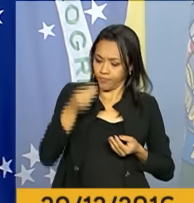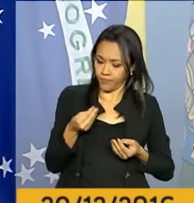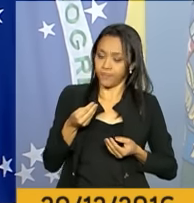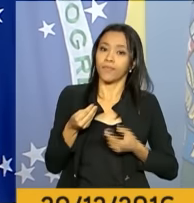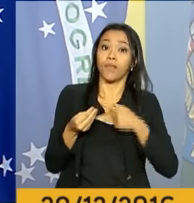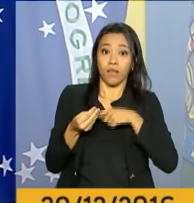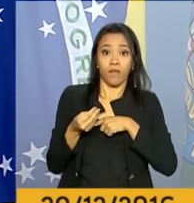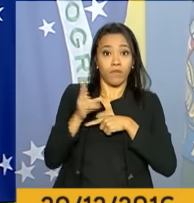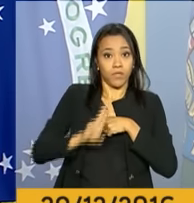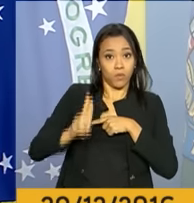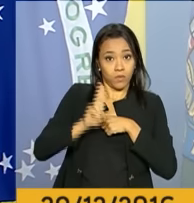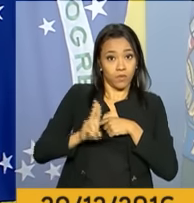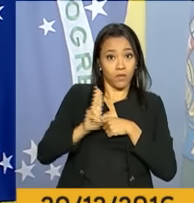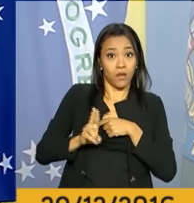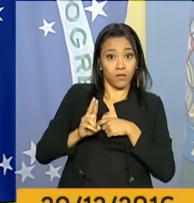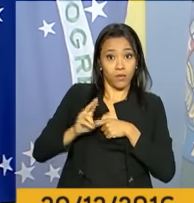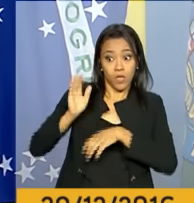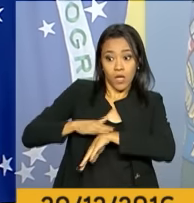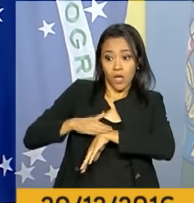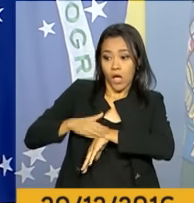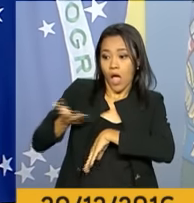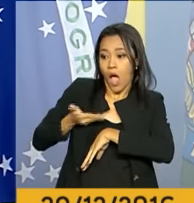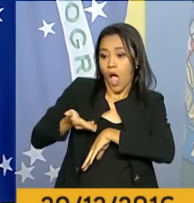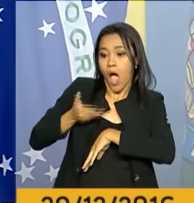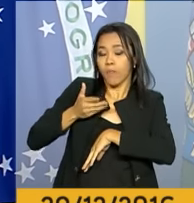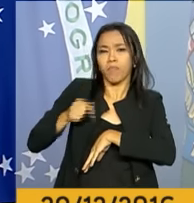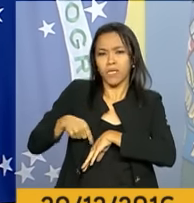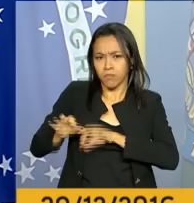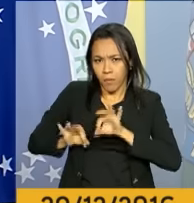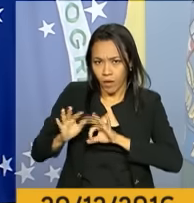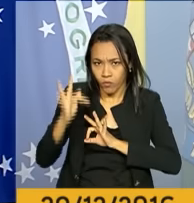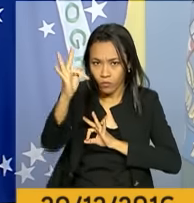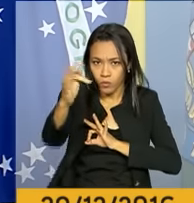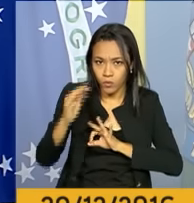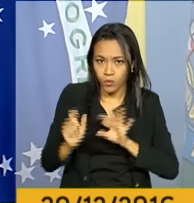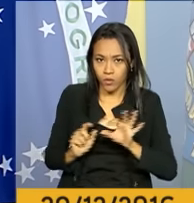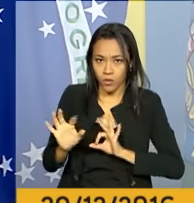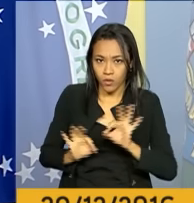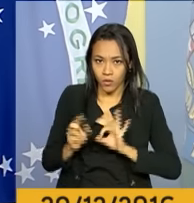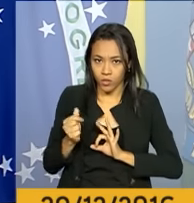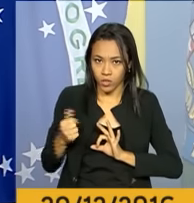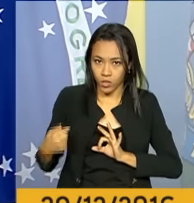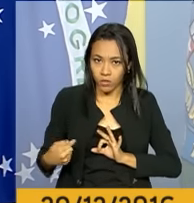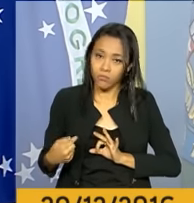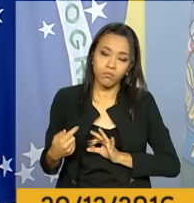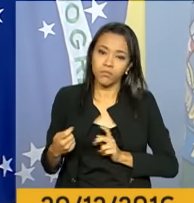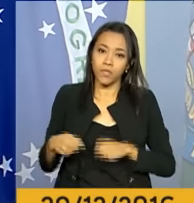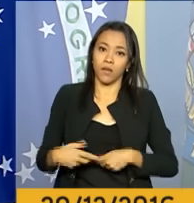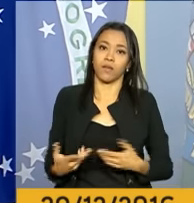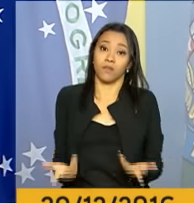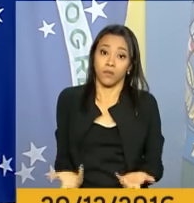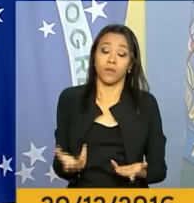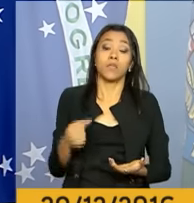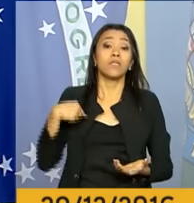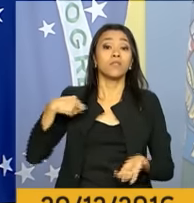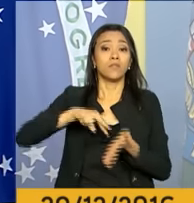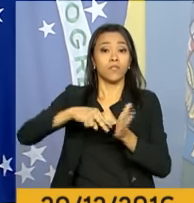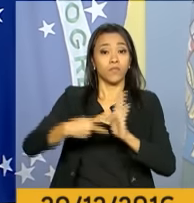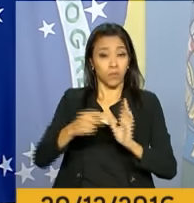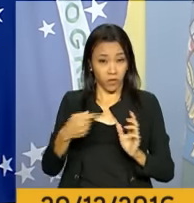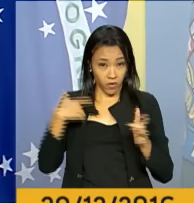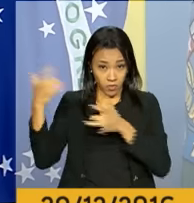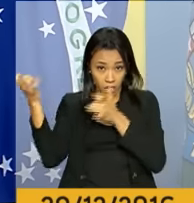emergência mas não serve para preparar o futuro ora isto por acaso quer significar que nós vamos